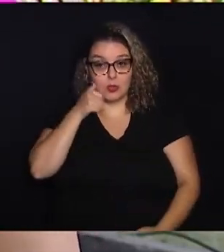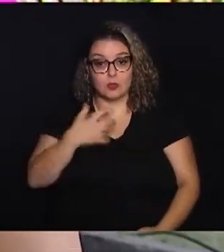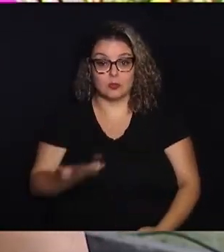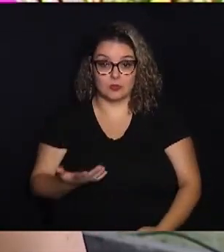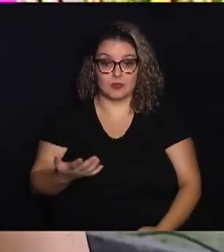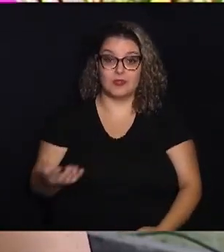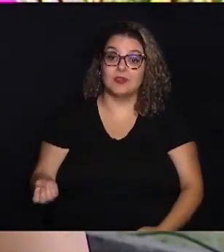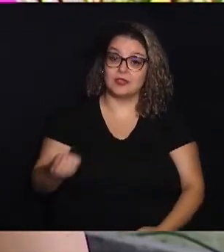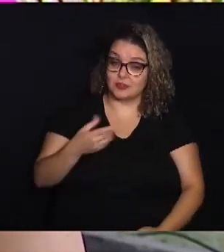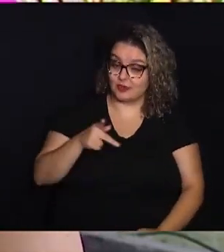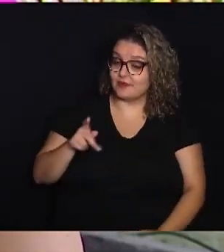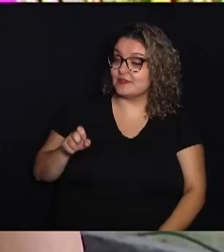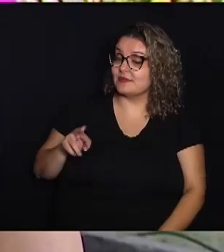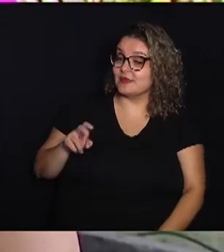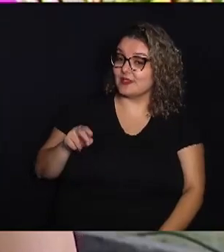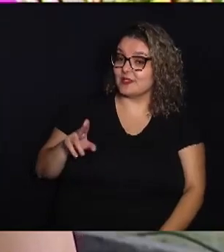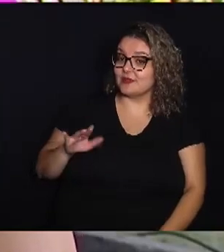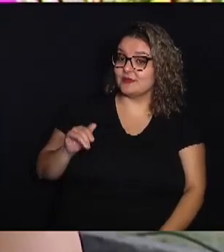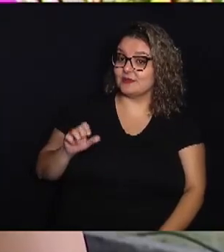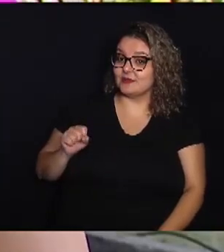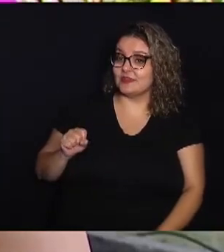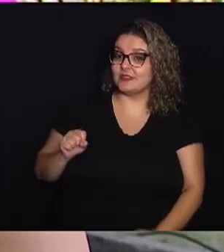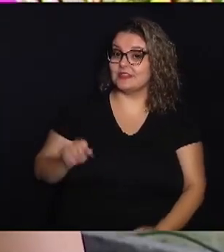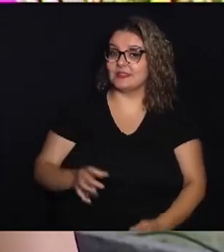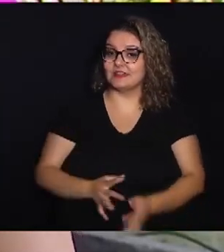novas perucas serem